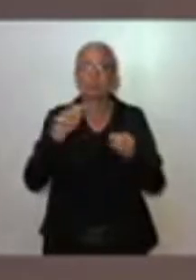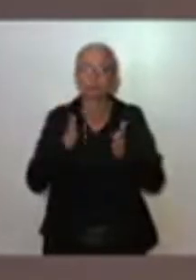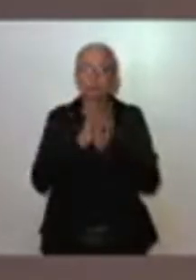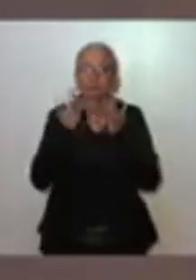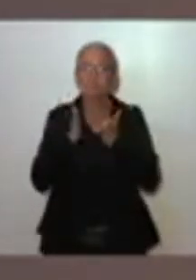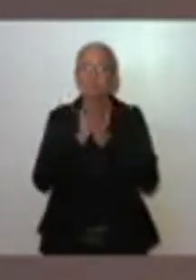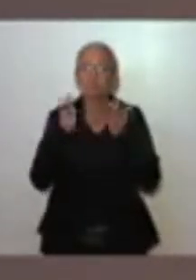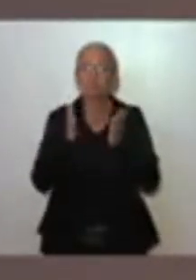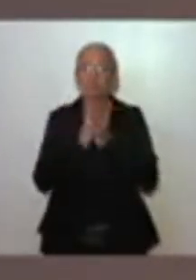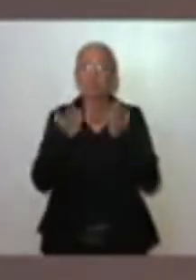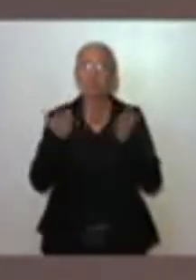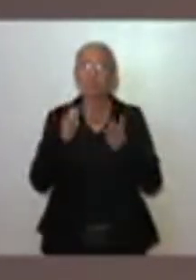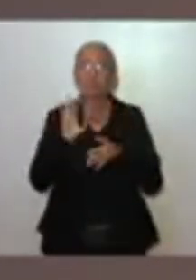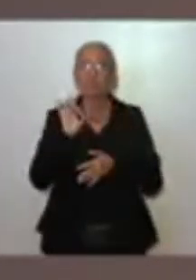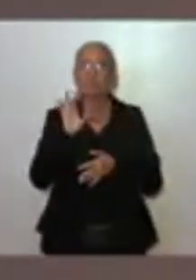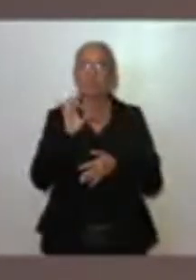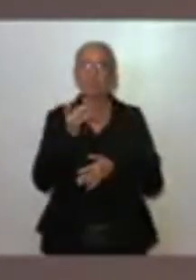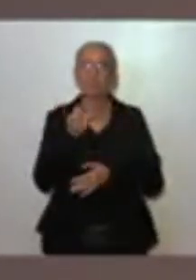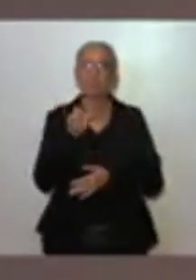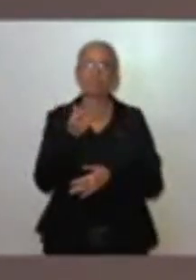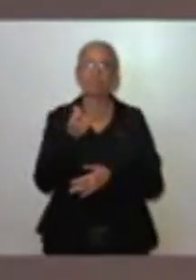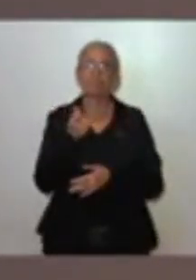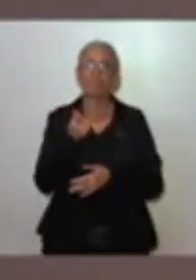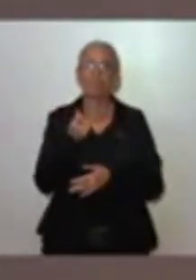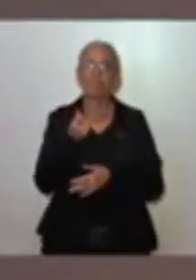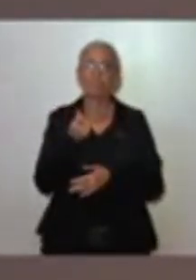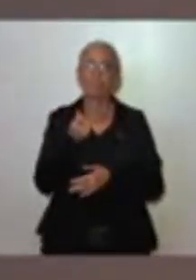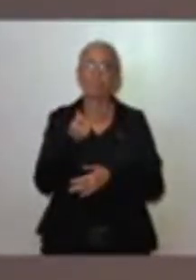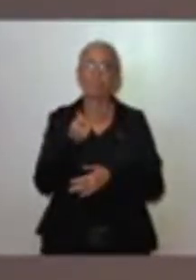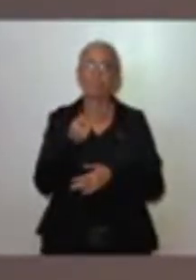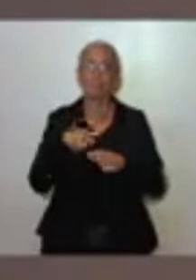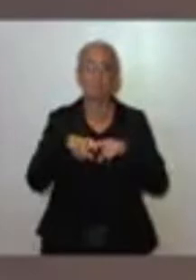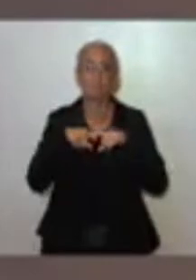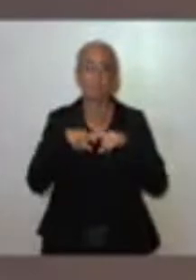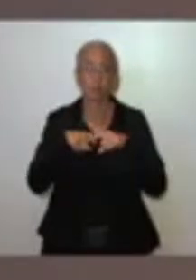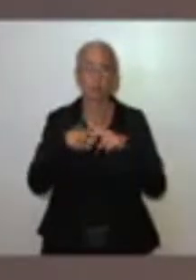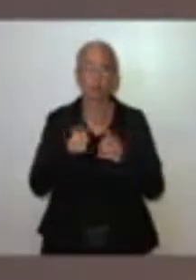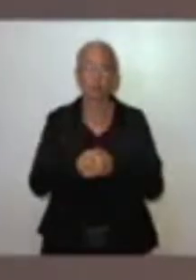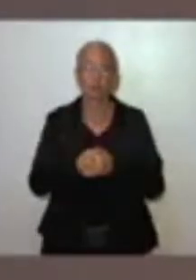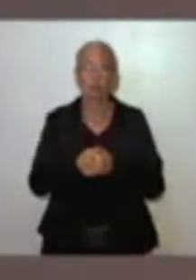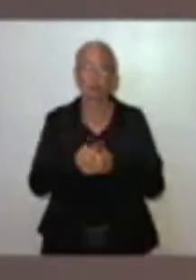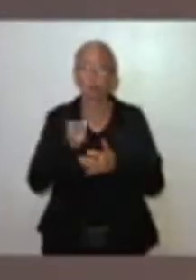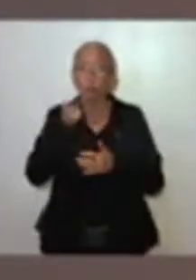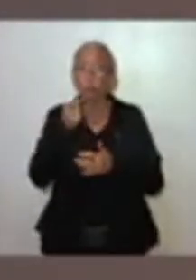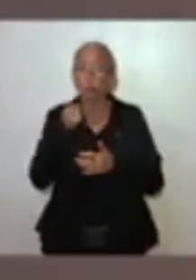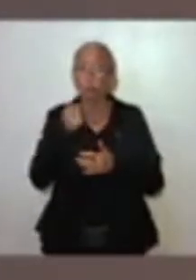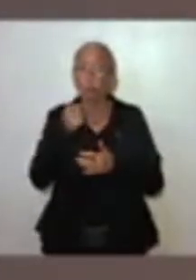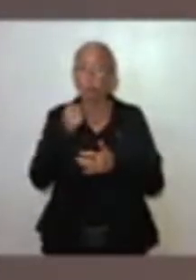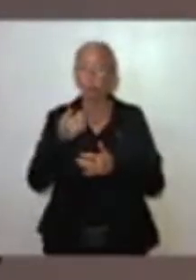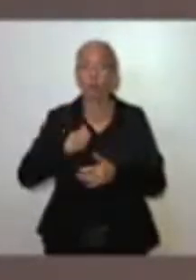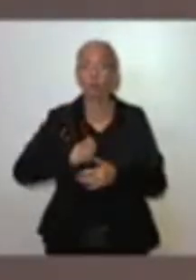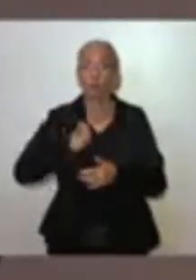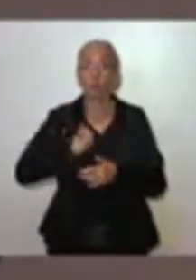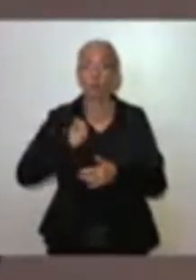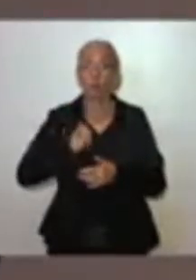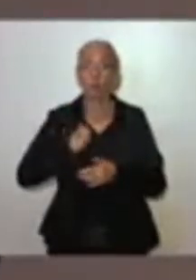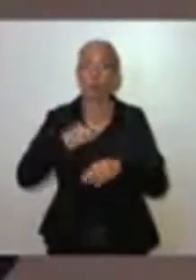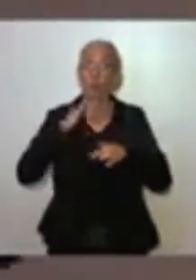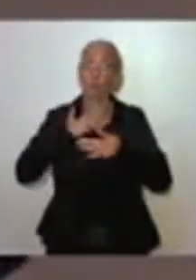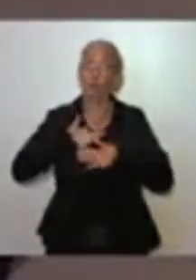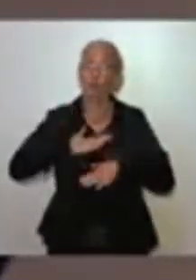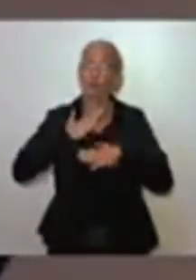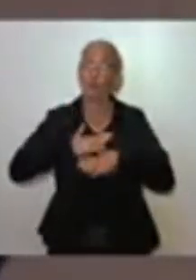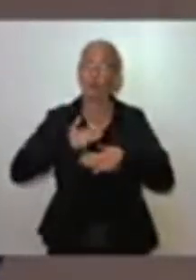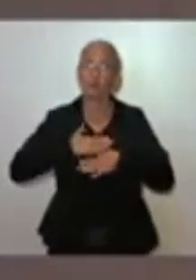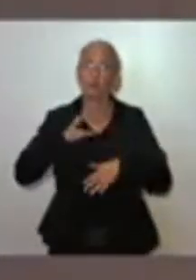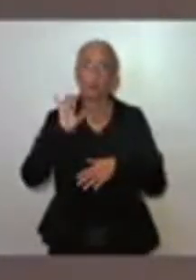que no final só tinha dinheiro e portanto o mínimo para viver com conforto é muito importante